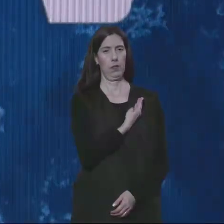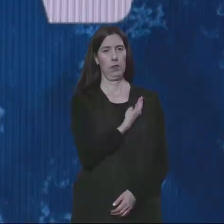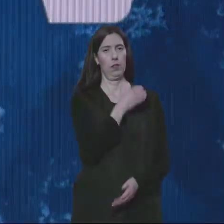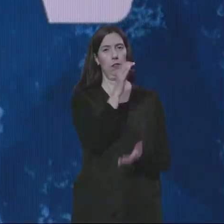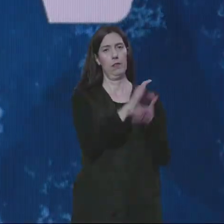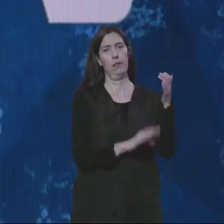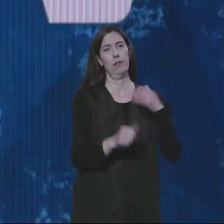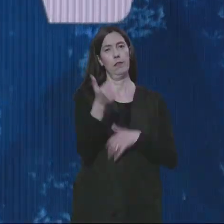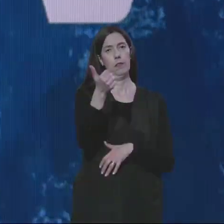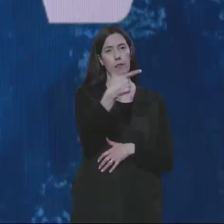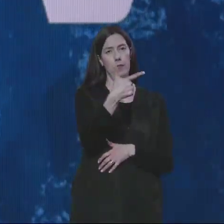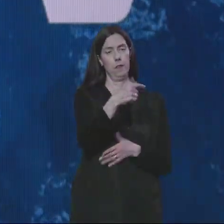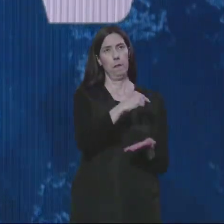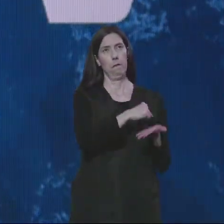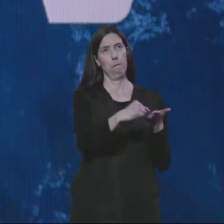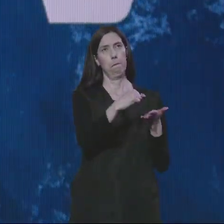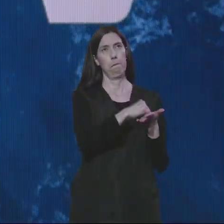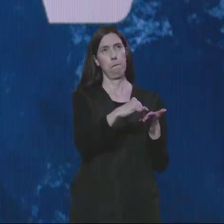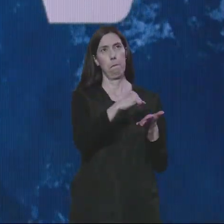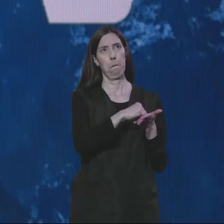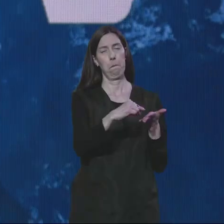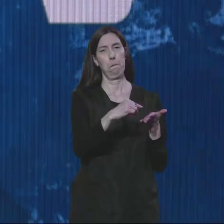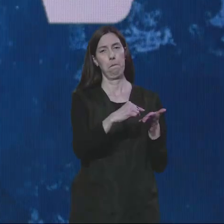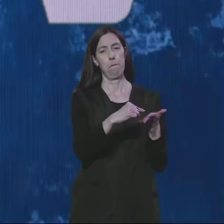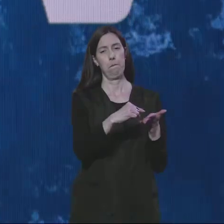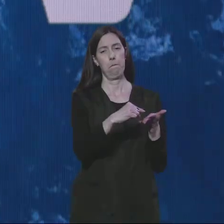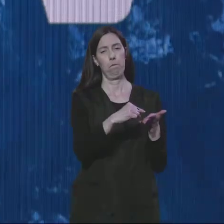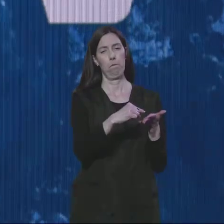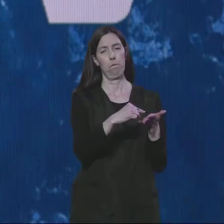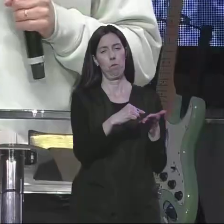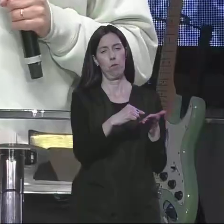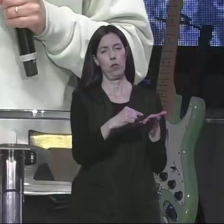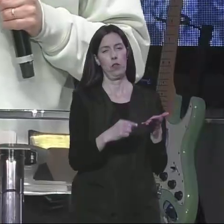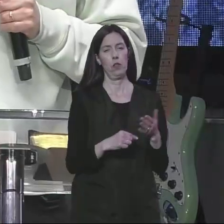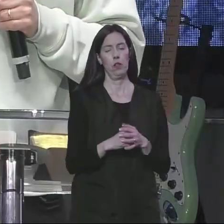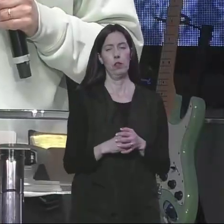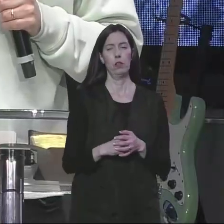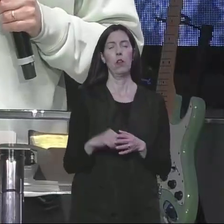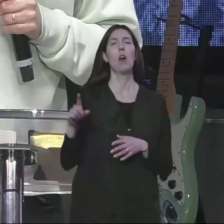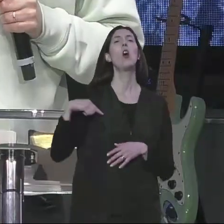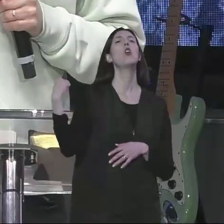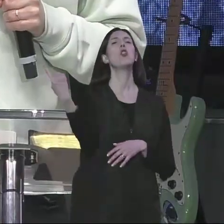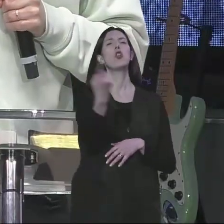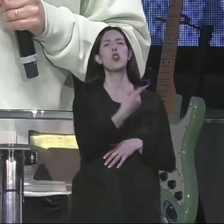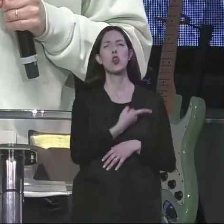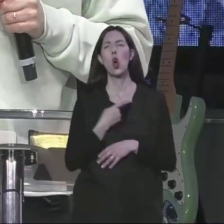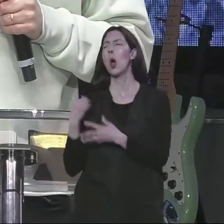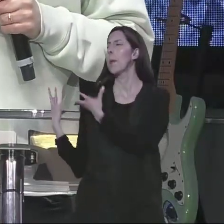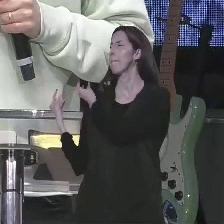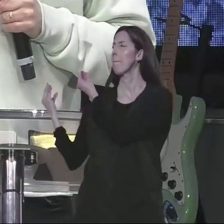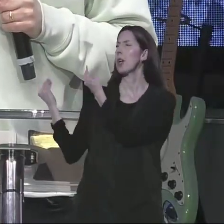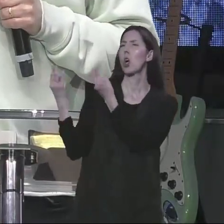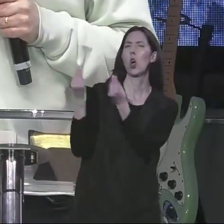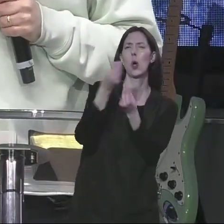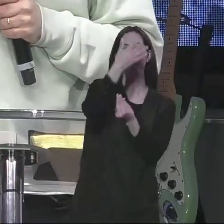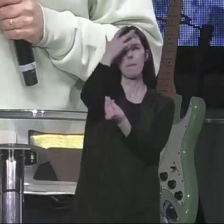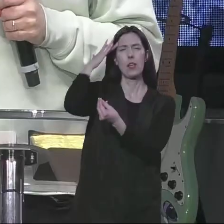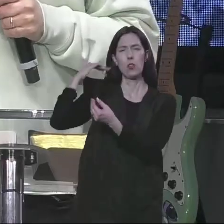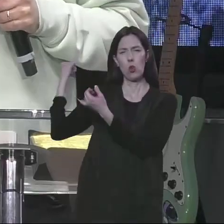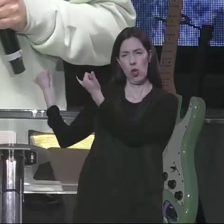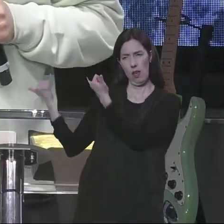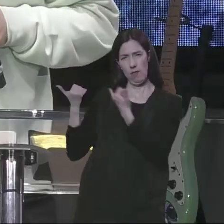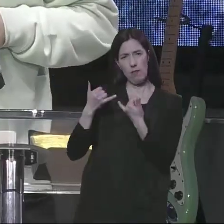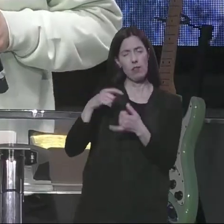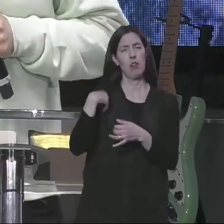versículos. Ele fala primeiro: portanto, também nós, uma vez que estamos rodeados por tão grande nuvem de testemunhas, os heróis da